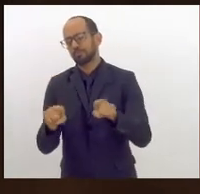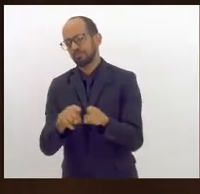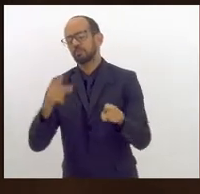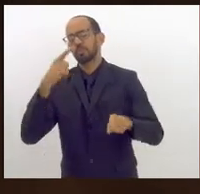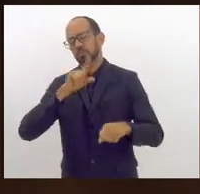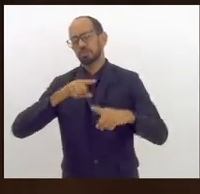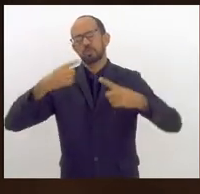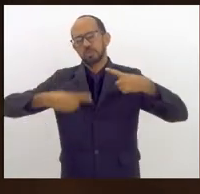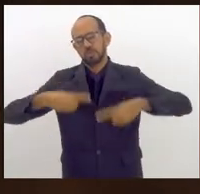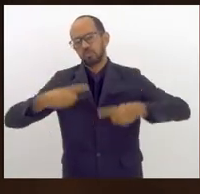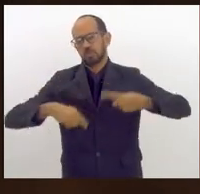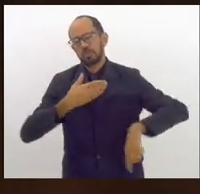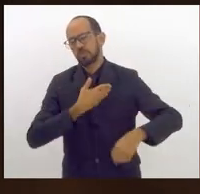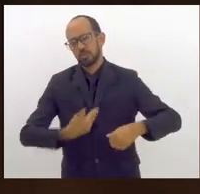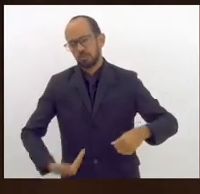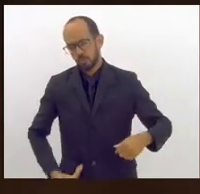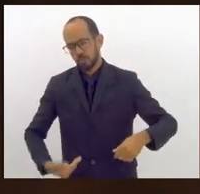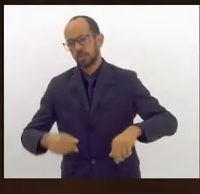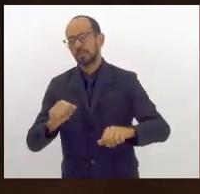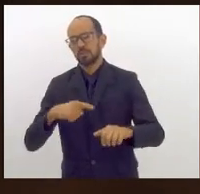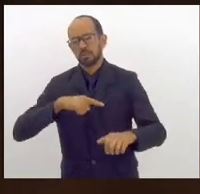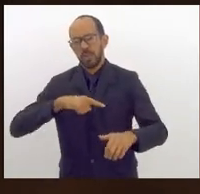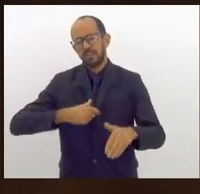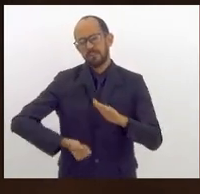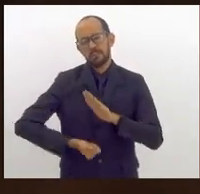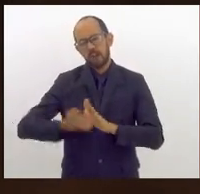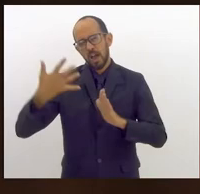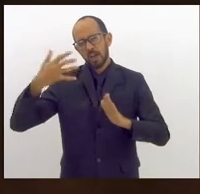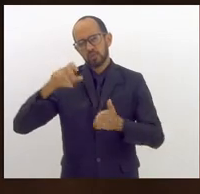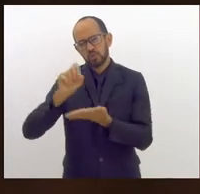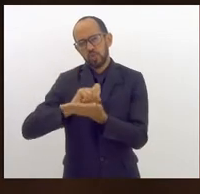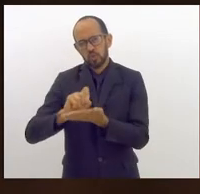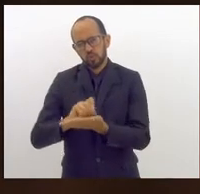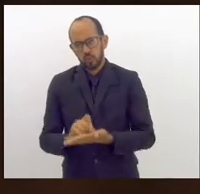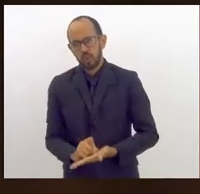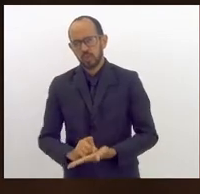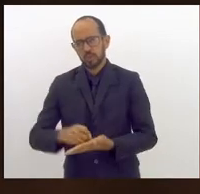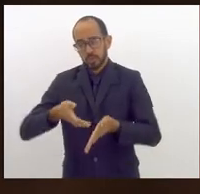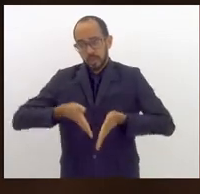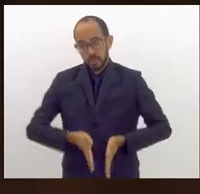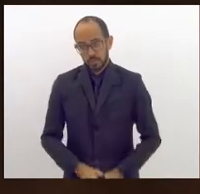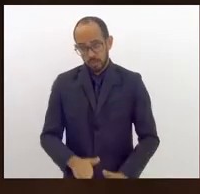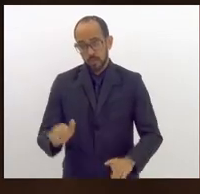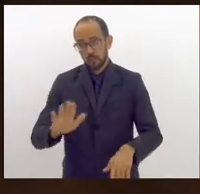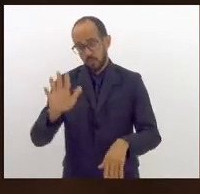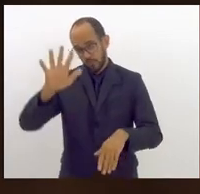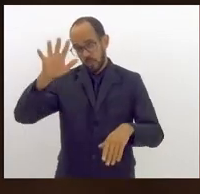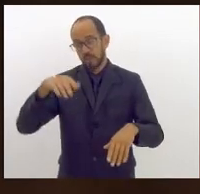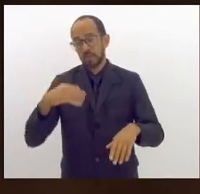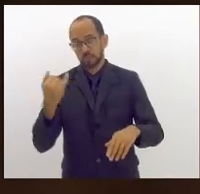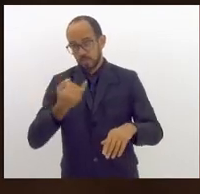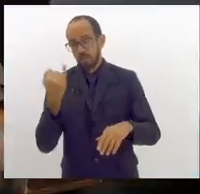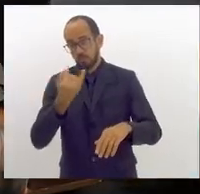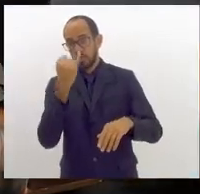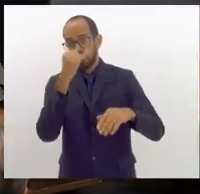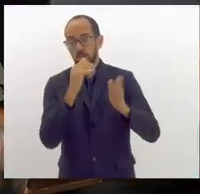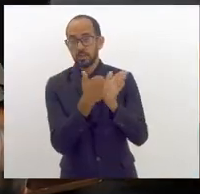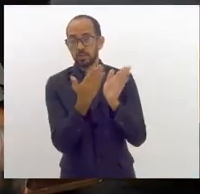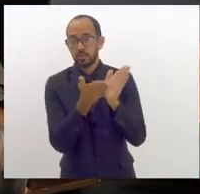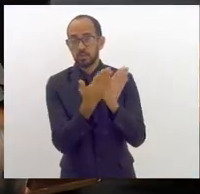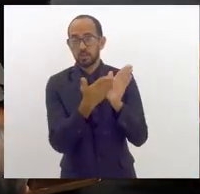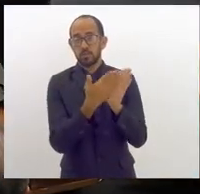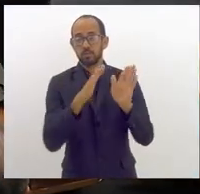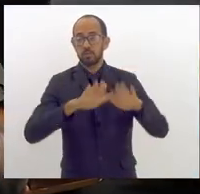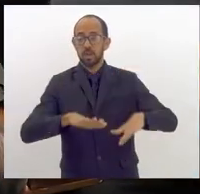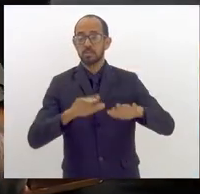pública tem grandes autores e autores no Rio de Janeiro que tem origem nas favelas suas obras são muito valiosas mas nem sempre